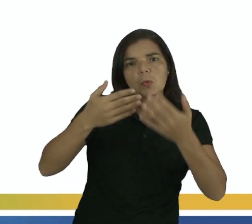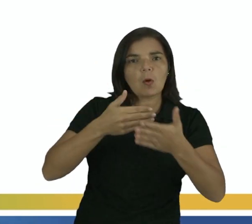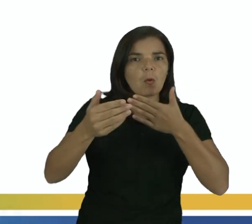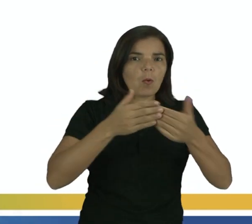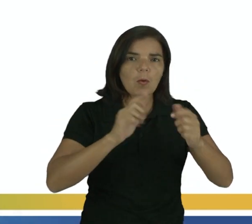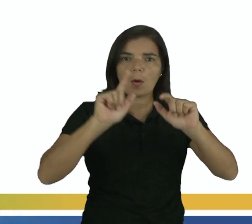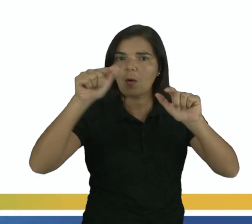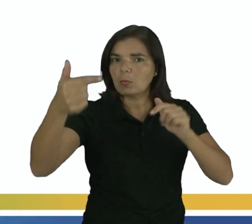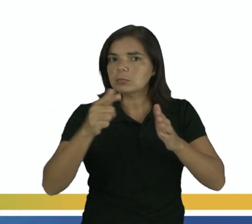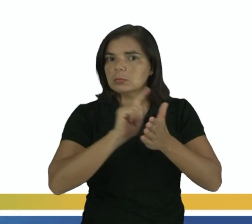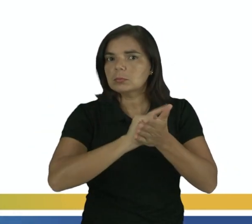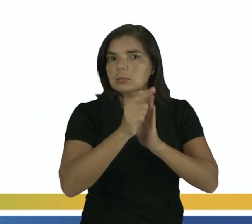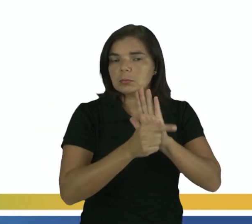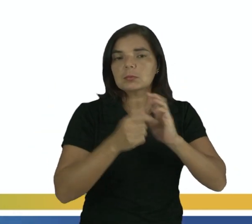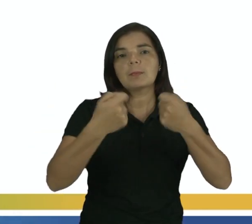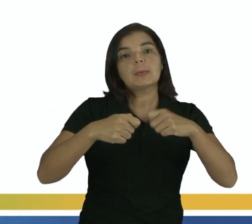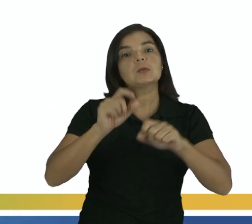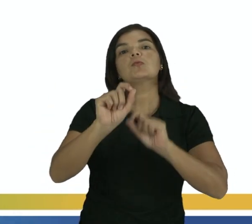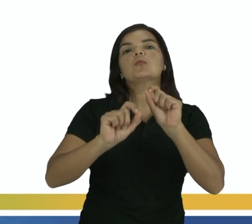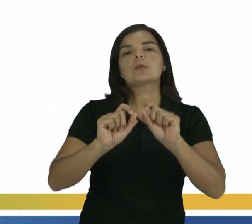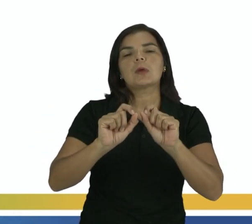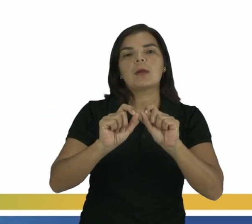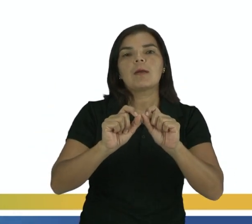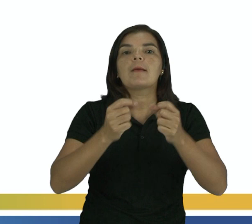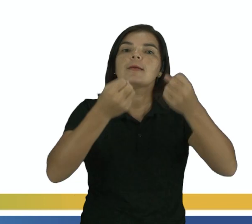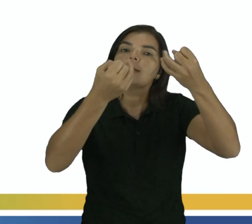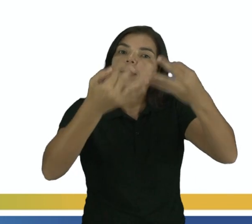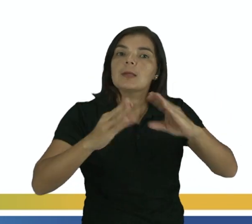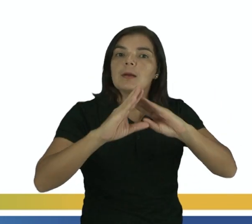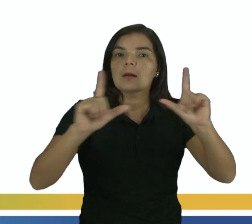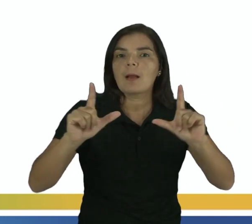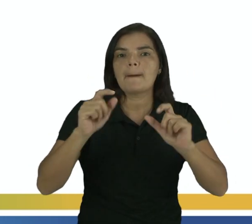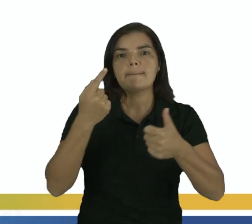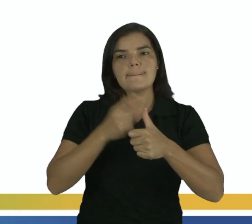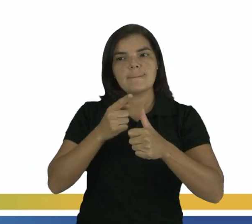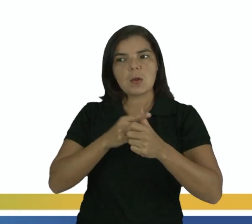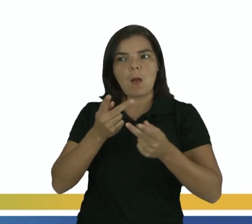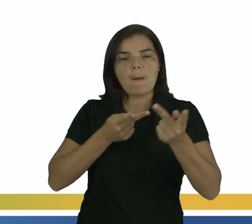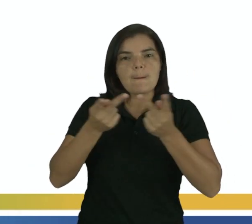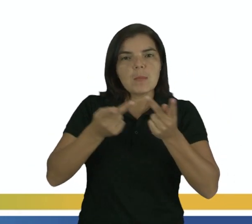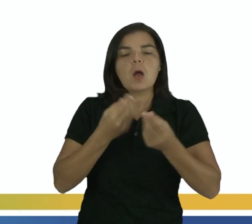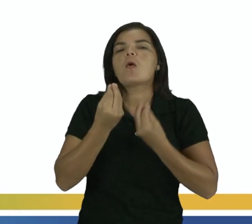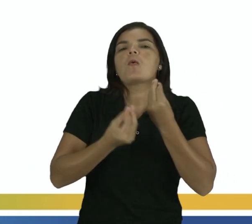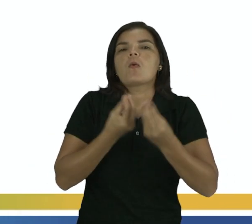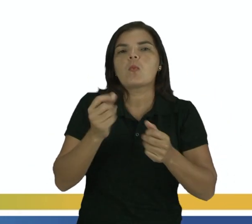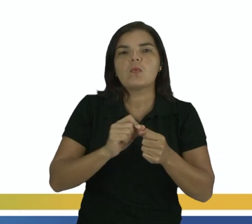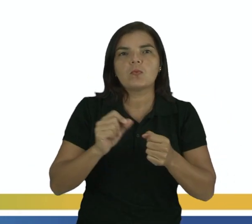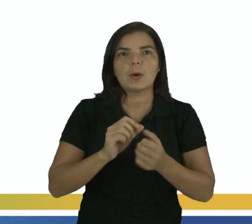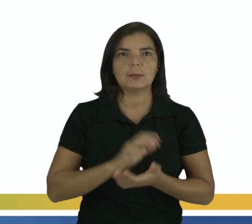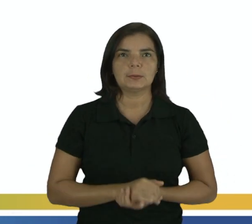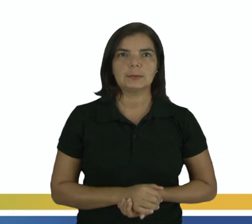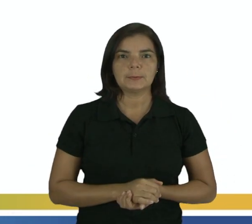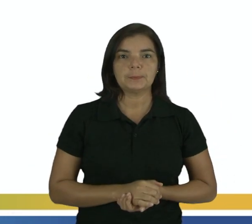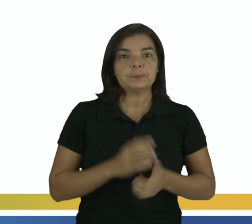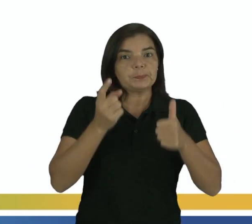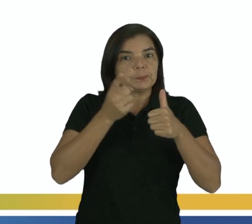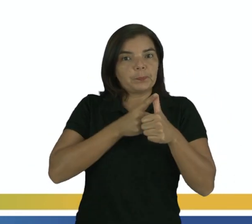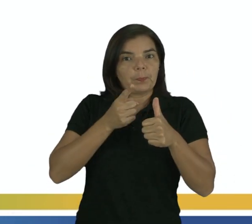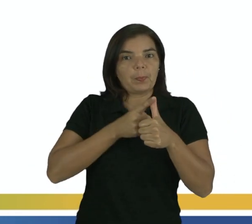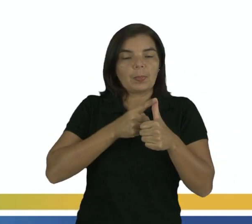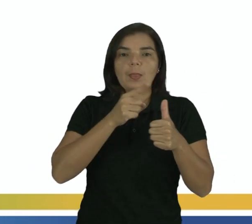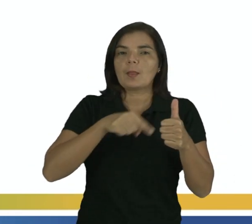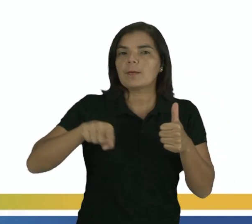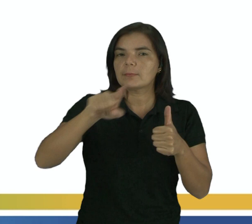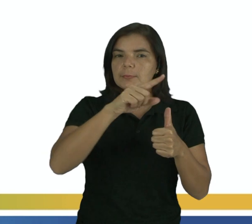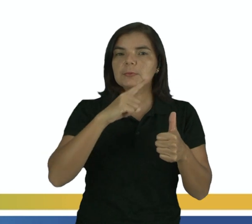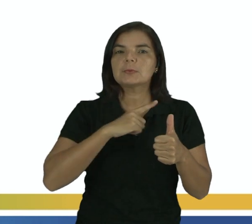outro gênero, você precisa definir alguns pontos, você precisa planejar. Como que você faz isso? Primeiro, você